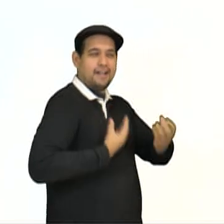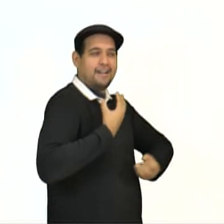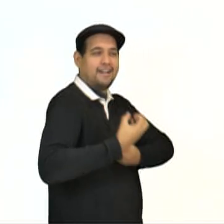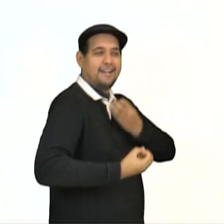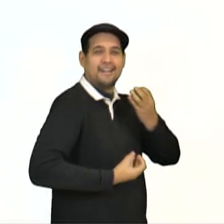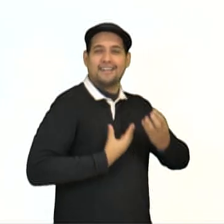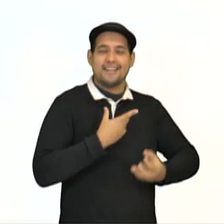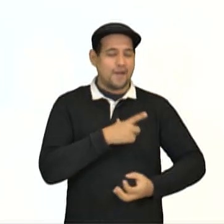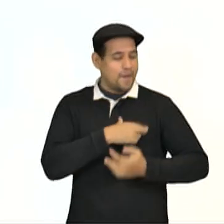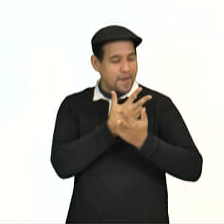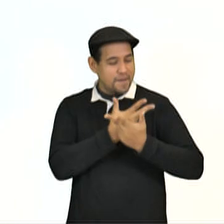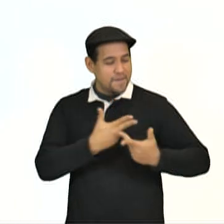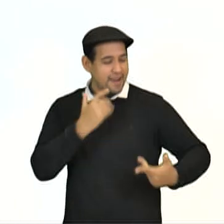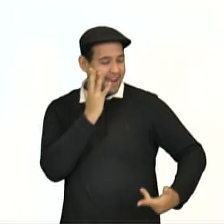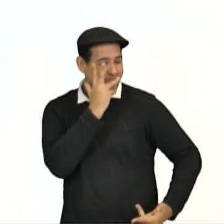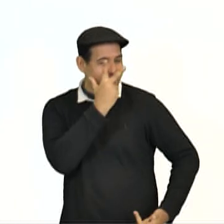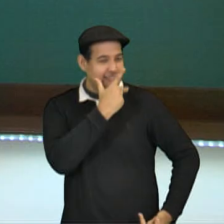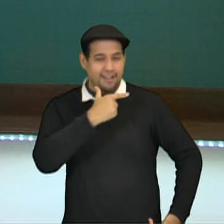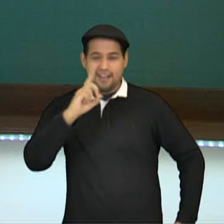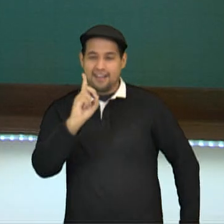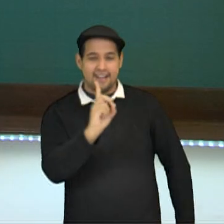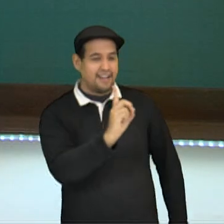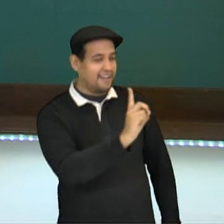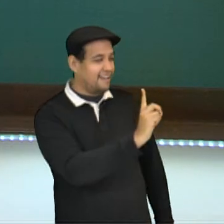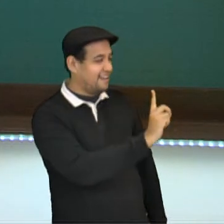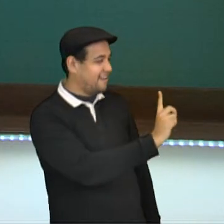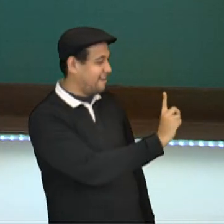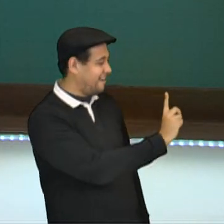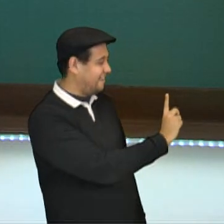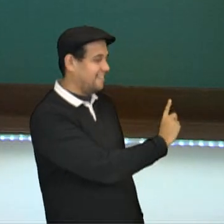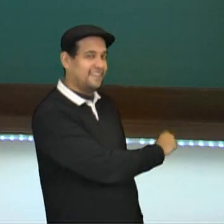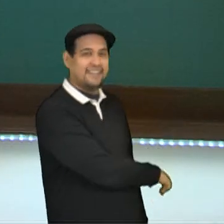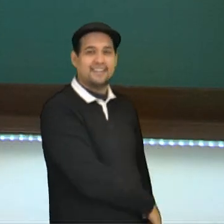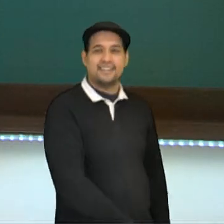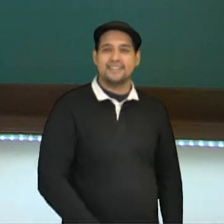poema, é a coisa mais linda que eu já vi passar.